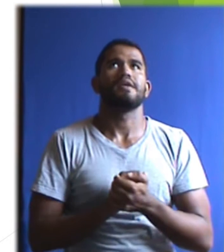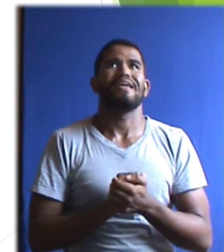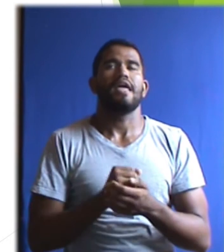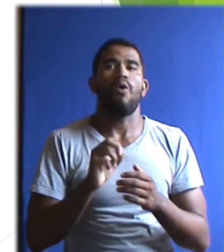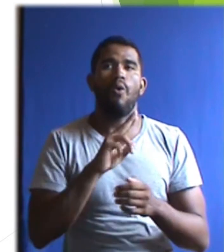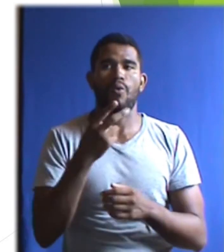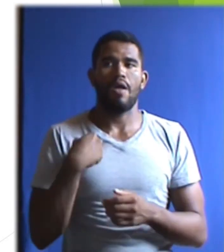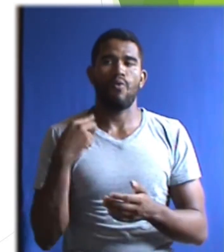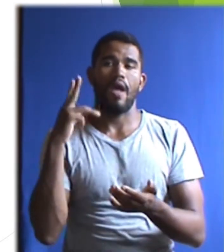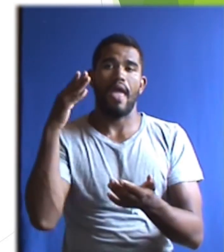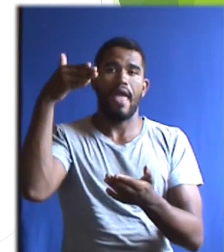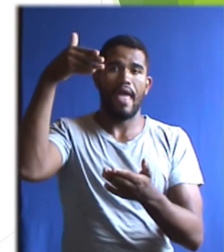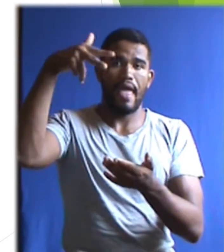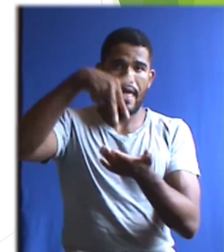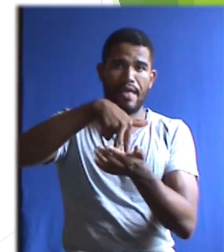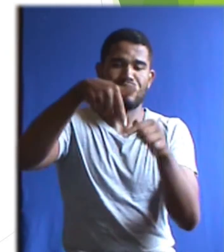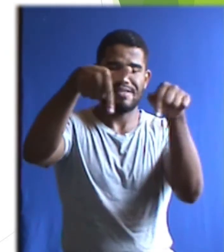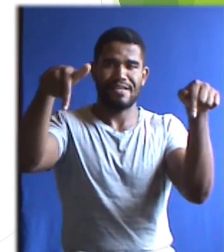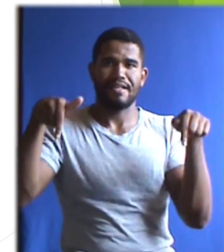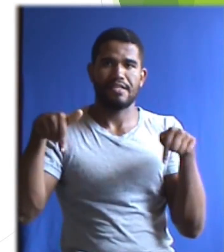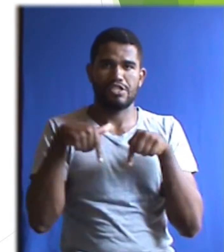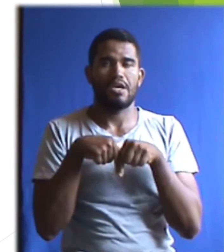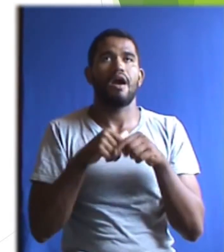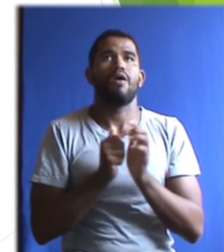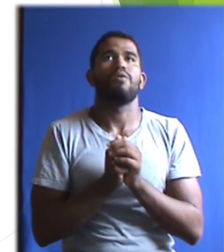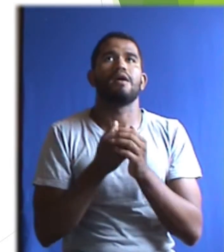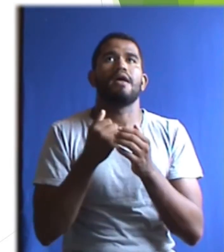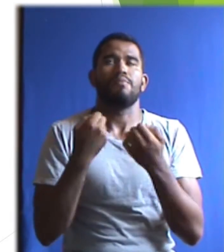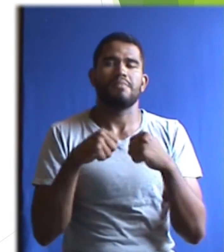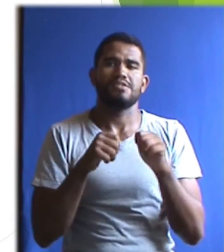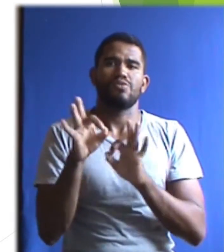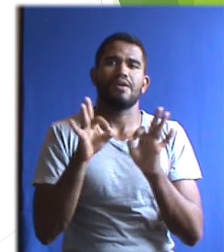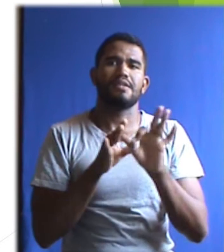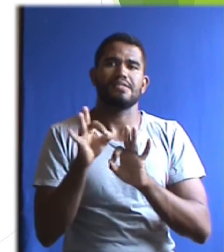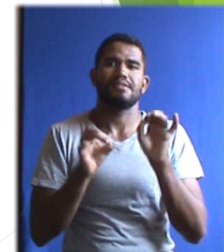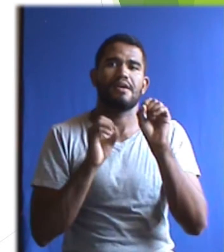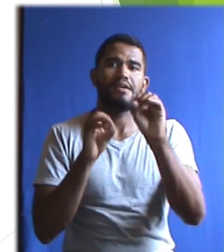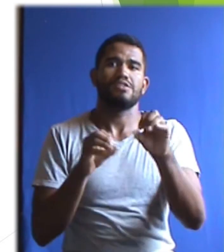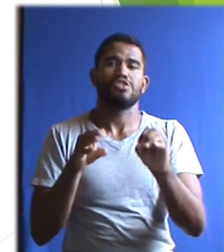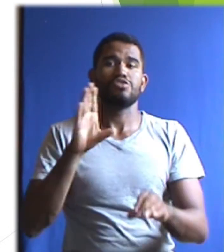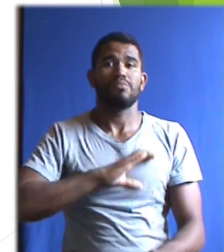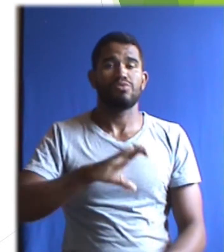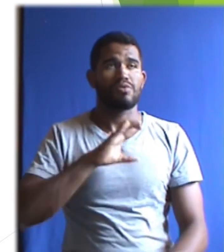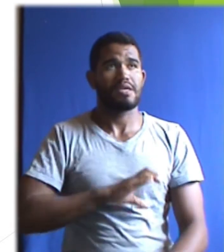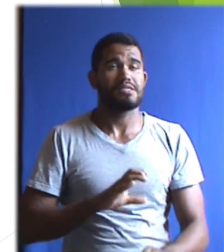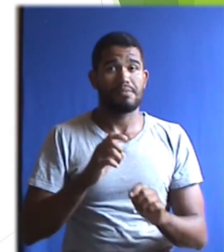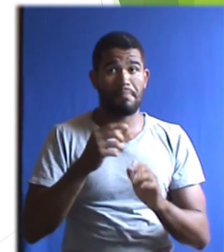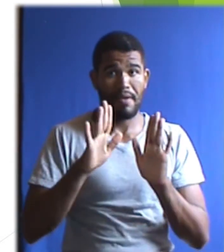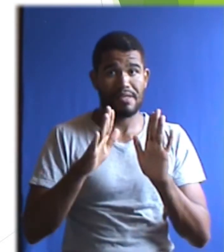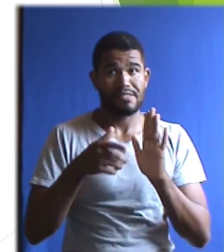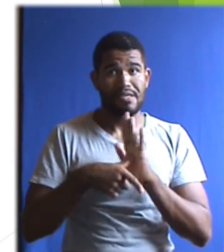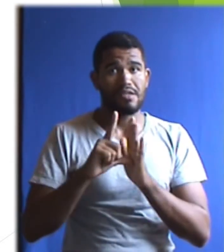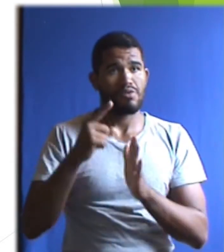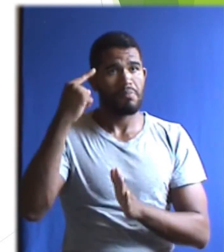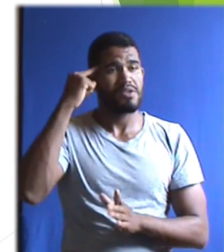o dia da tua disciplina de ensinar português, teu aluno, né, o português de uma maneira mais específica, mais gramatical,